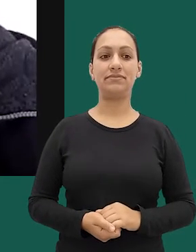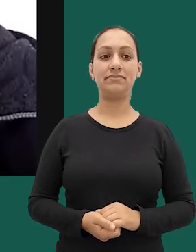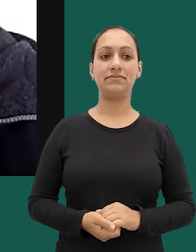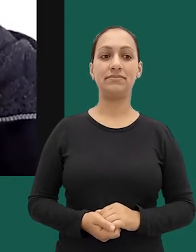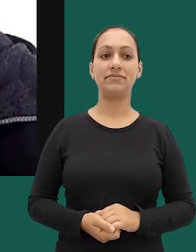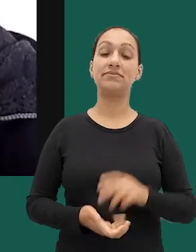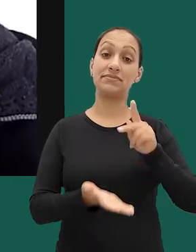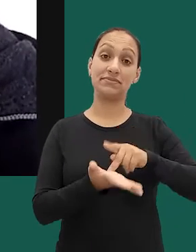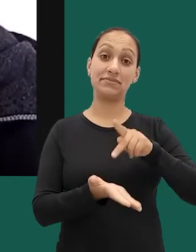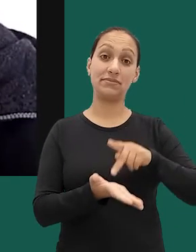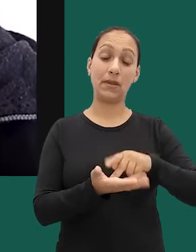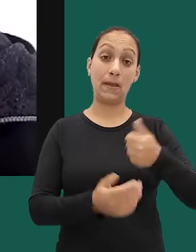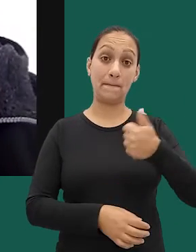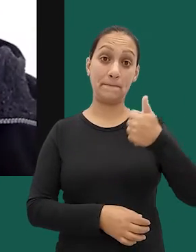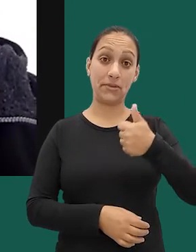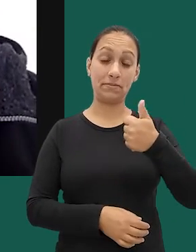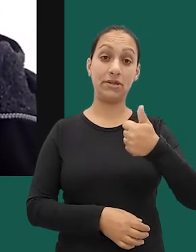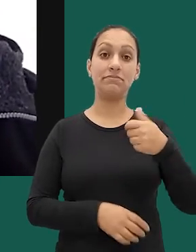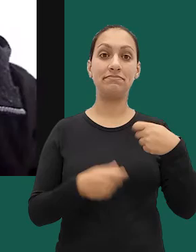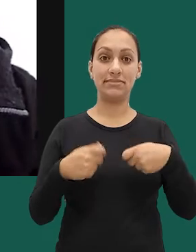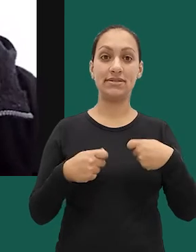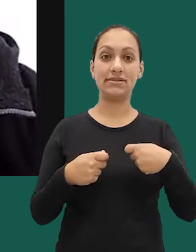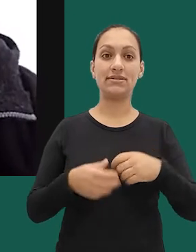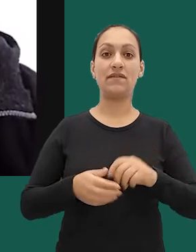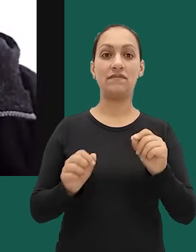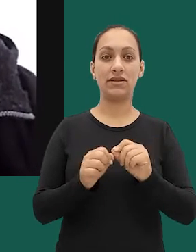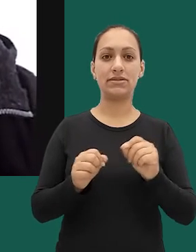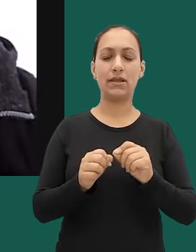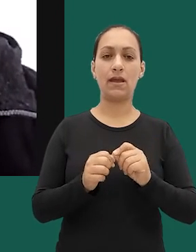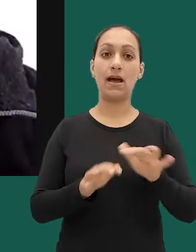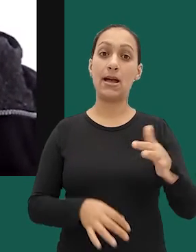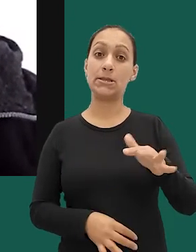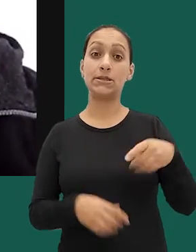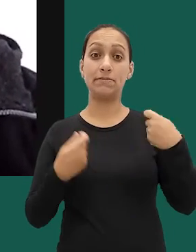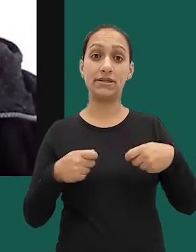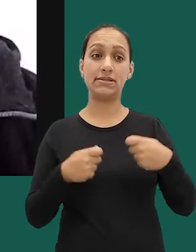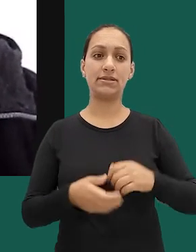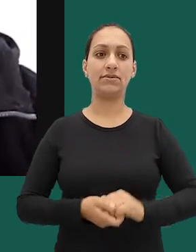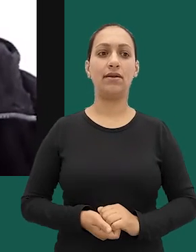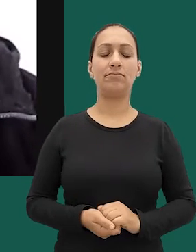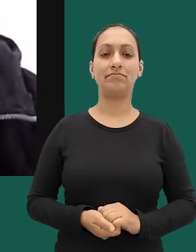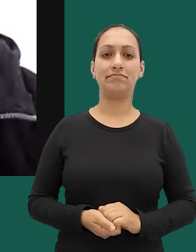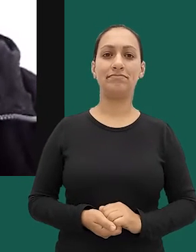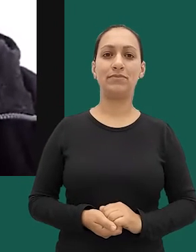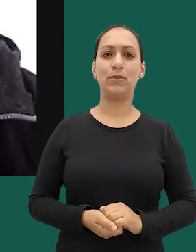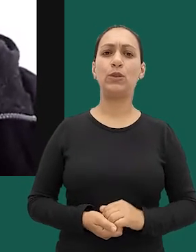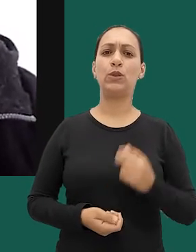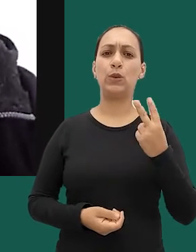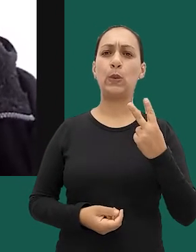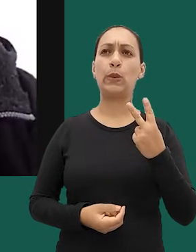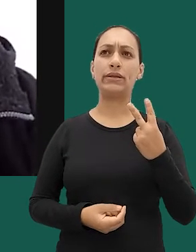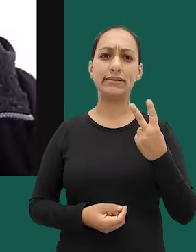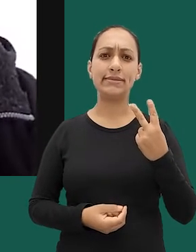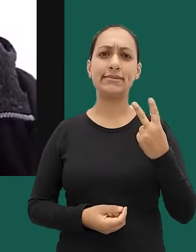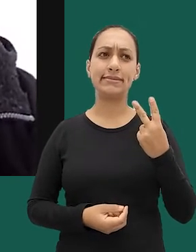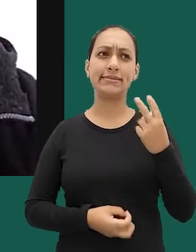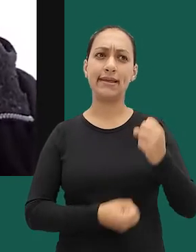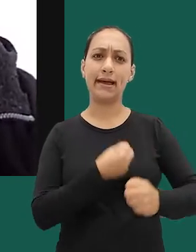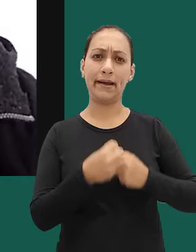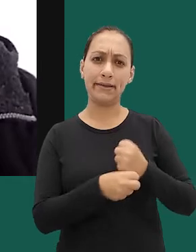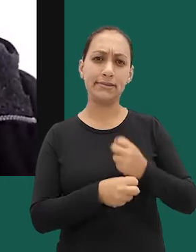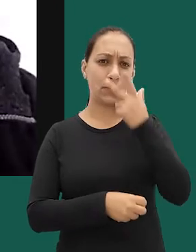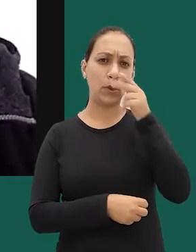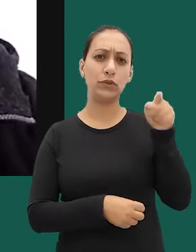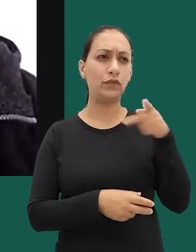Exatamente. Às vezes é o primeiro passo que tem que dar, né? Às vezes precisa do primeiro Uhum. passo, que às vezes vai ser lá para 2 anos, como tu comentou ali, né? Com o